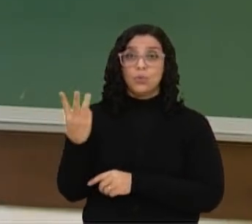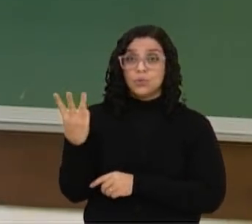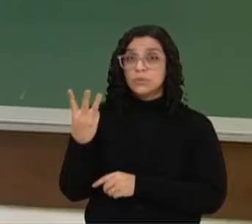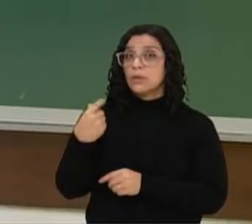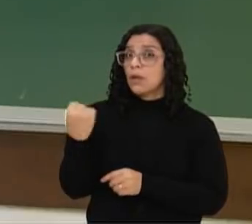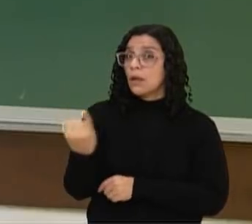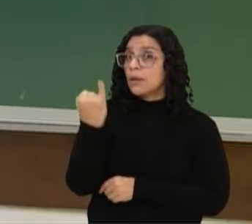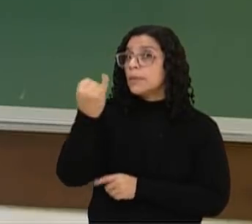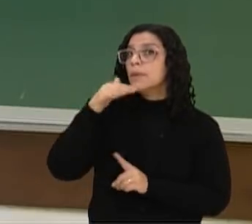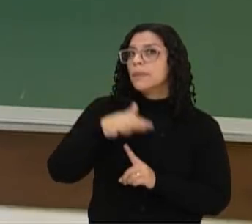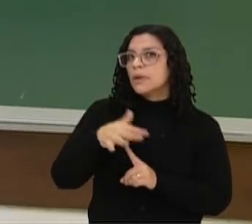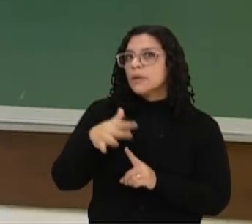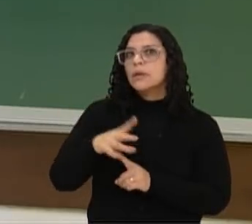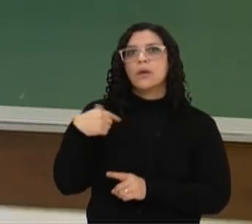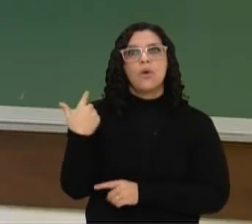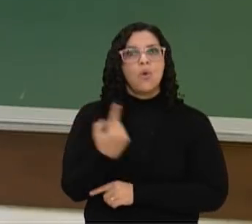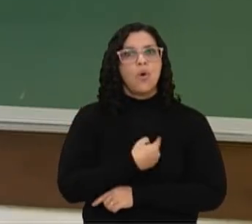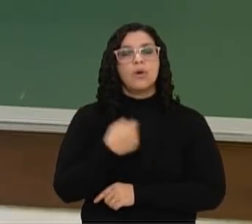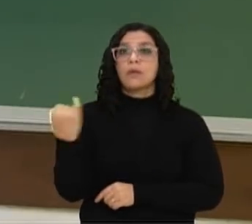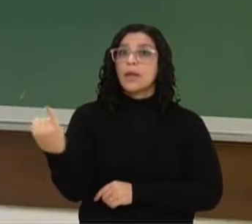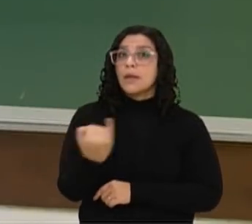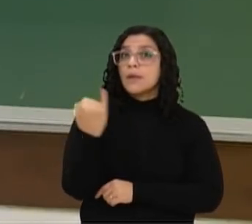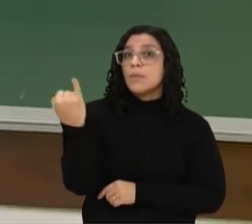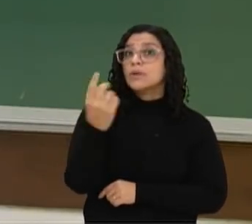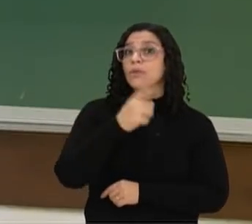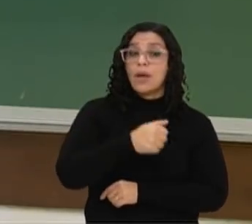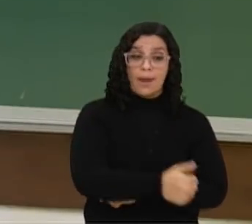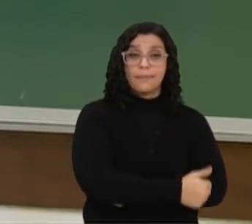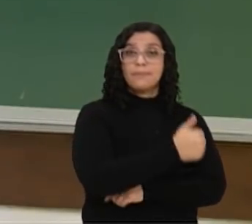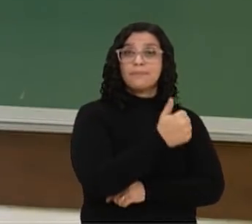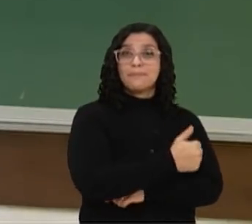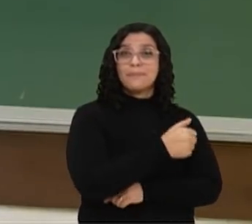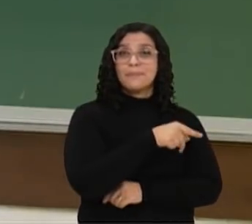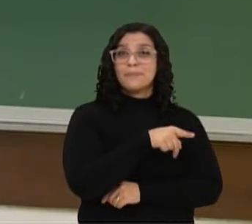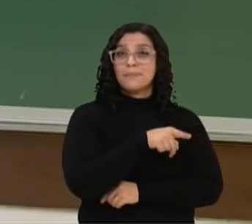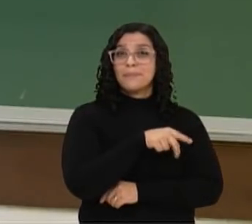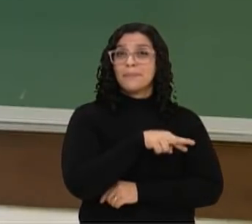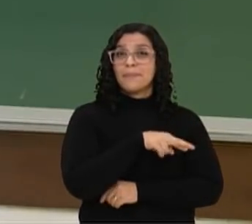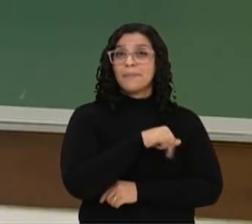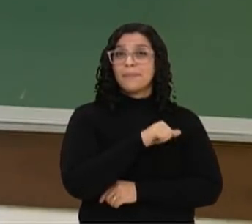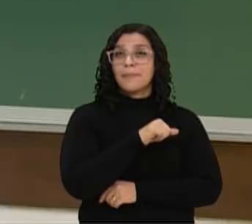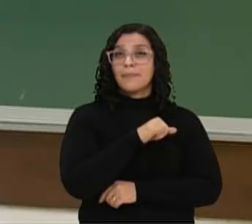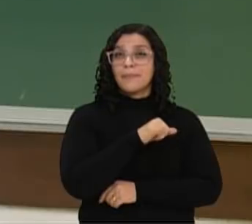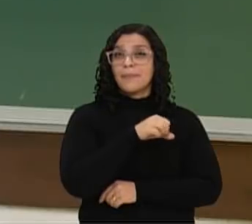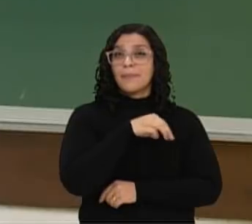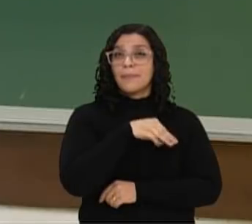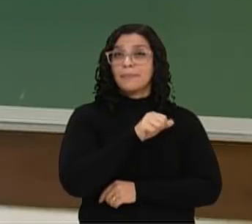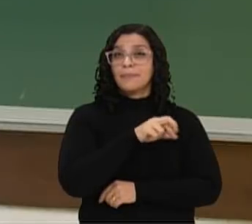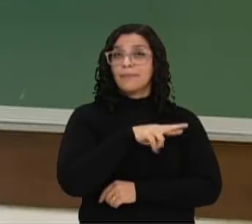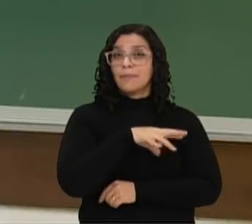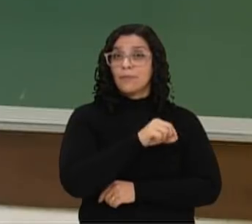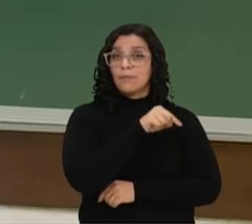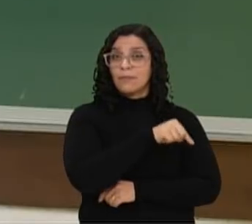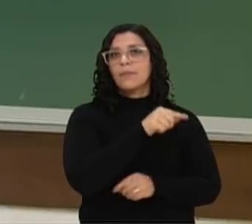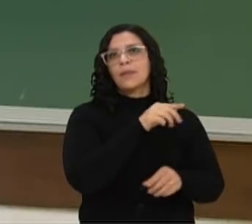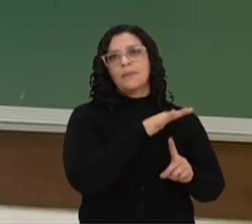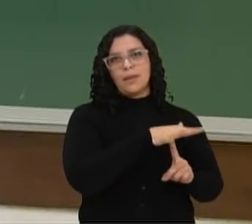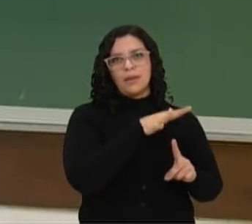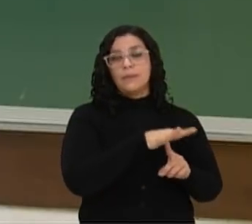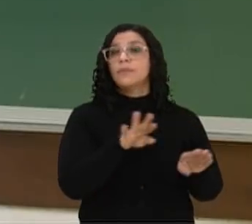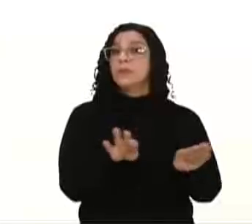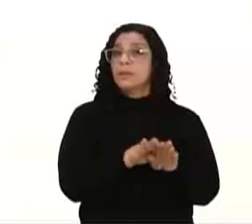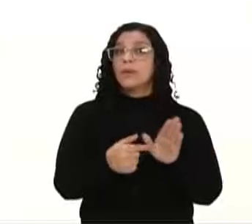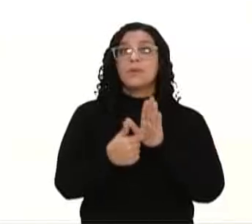ali. Tamanha a importância do setor primário do nosso estado. Ainda dentro do setor primário,